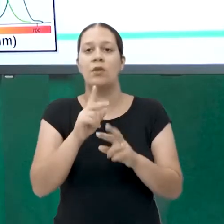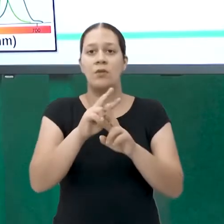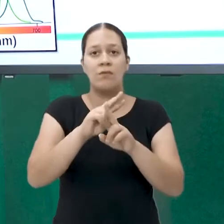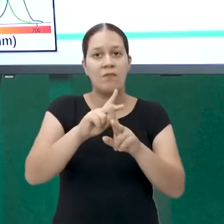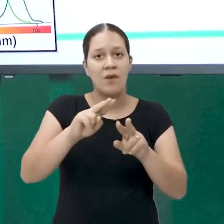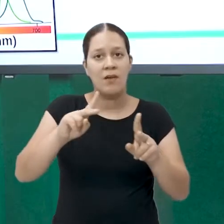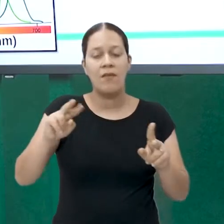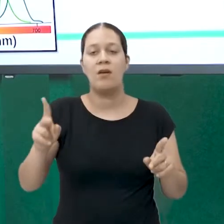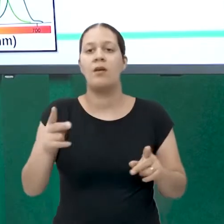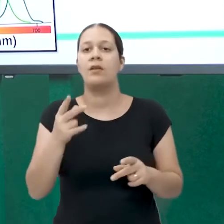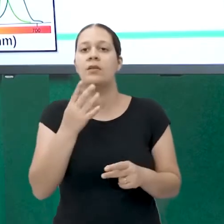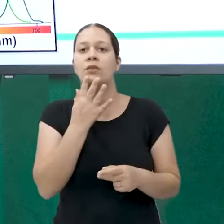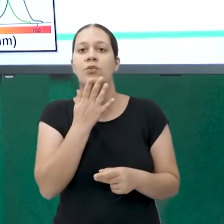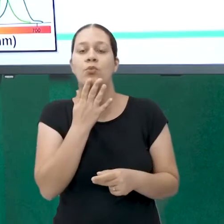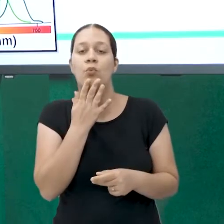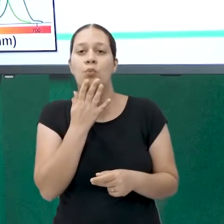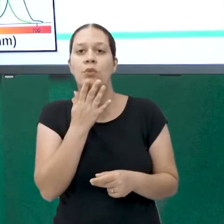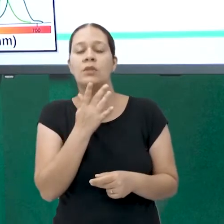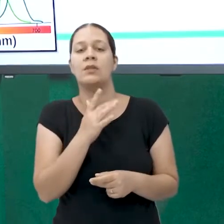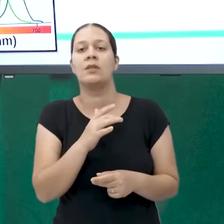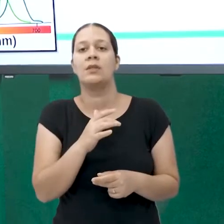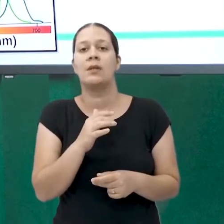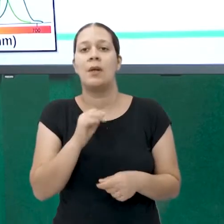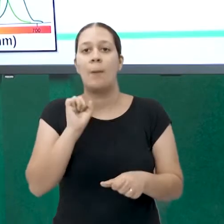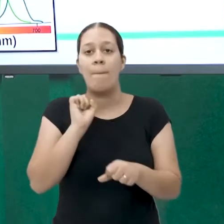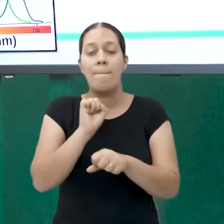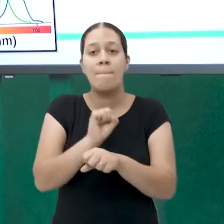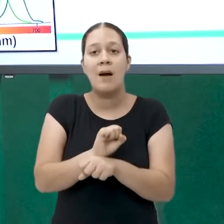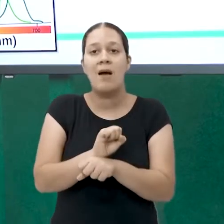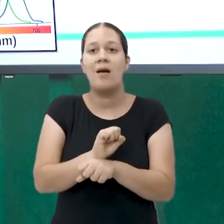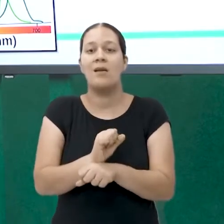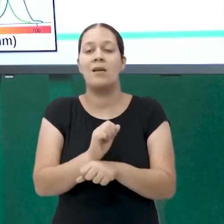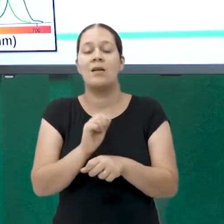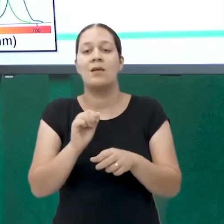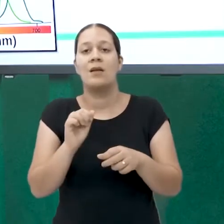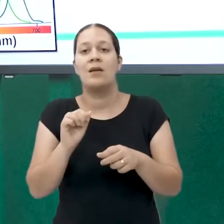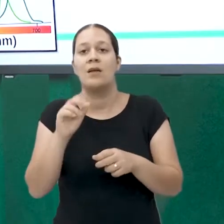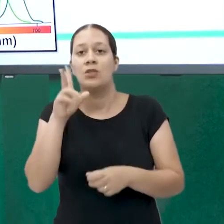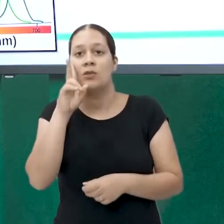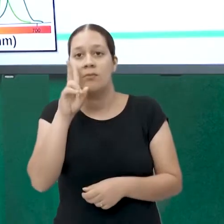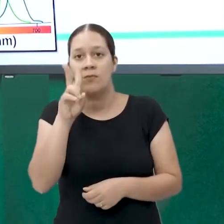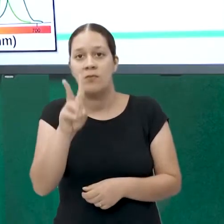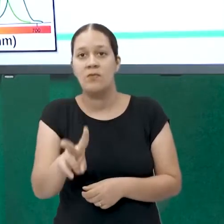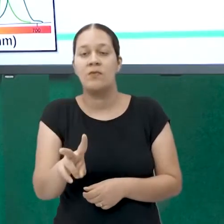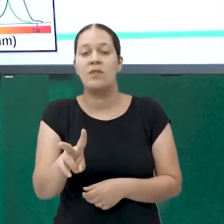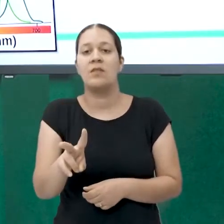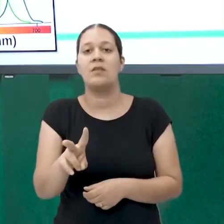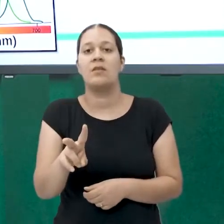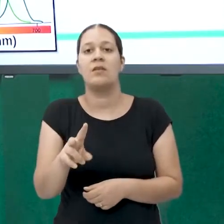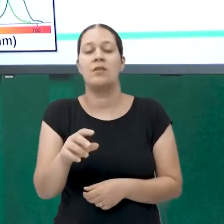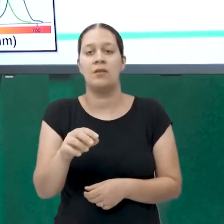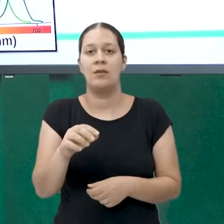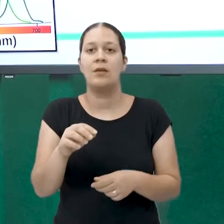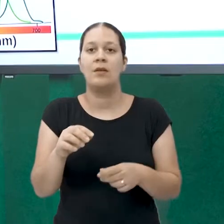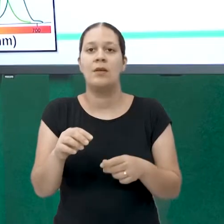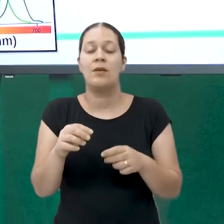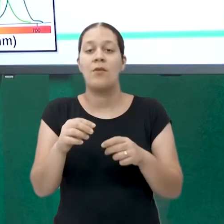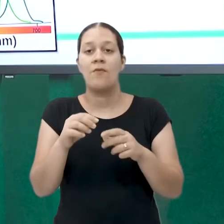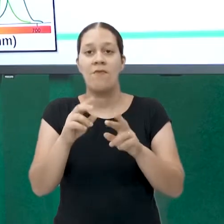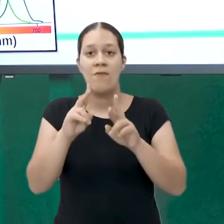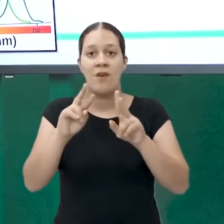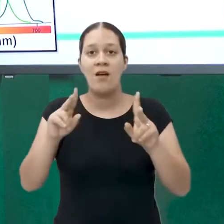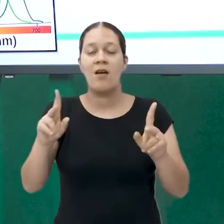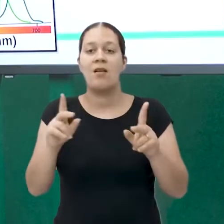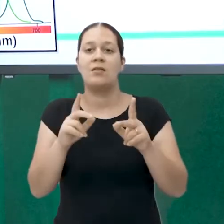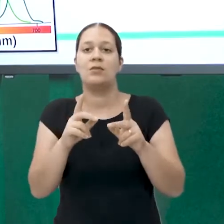infravermelho ou o ultravioleta, tá? A gente para aqui, a gente consegue enxergar, tá nessa faixa